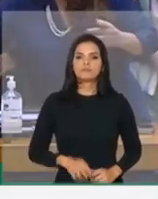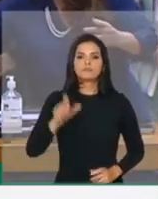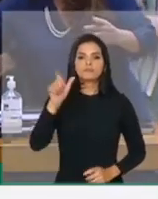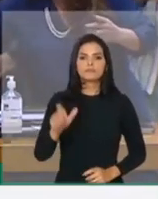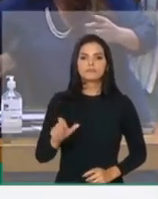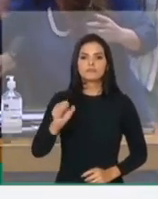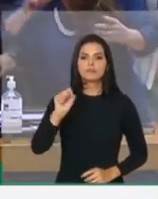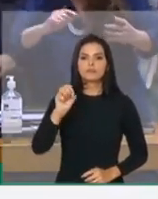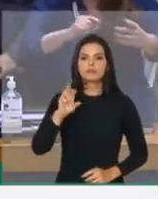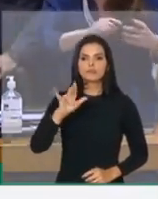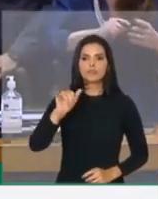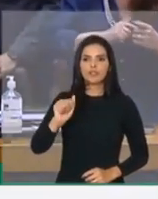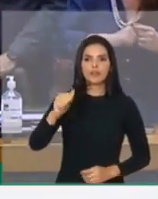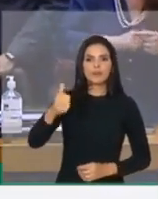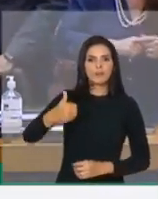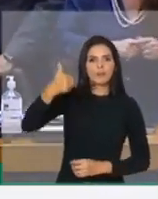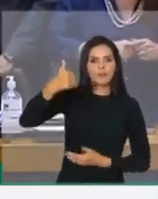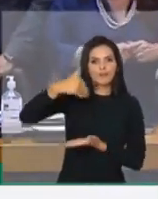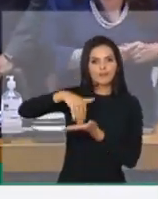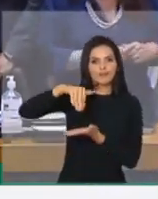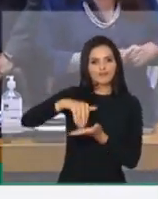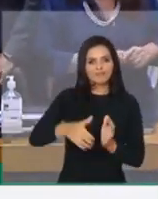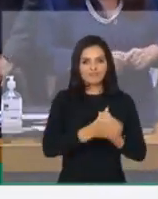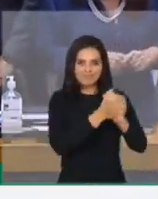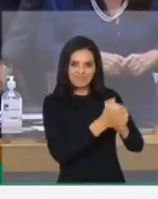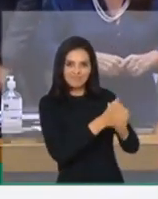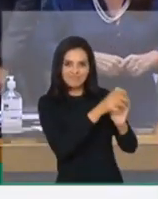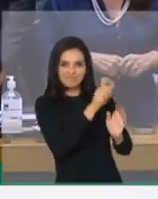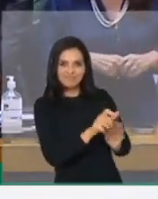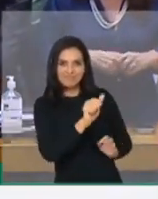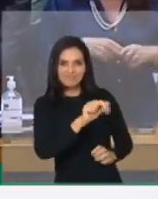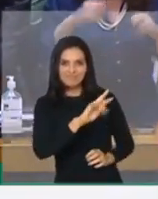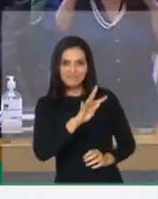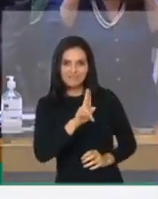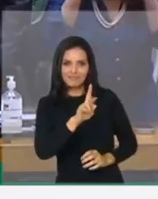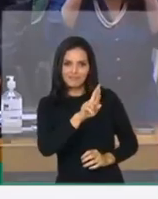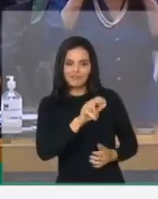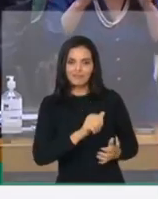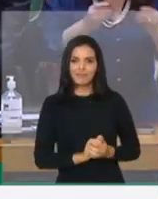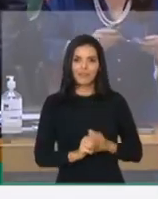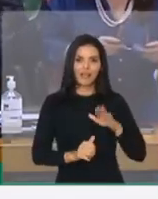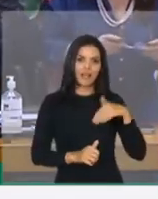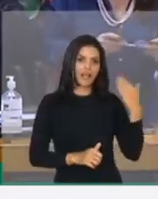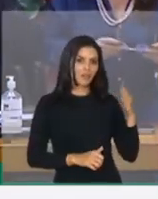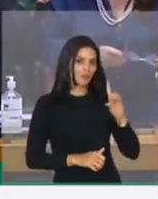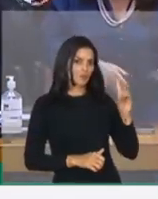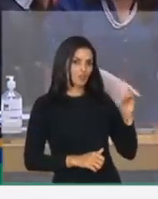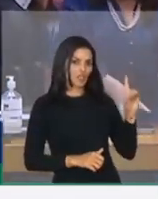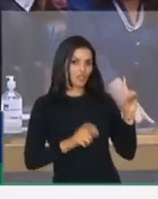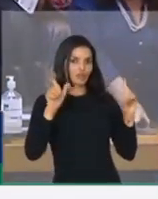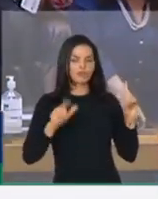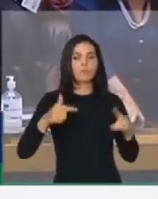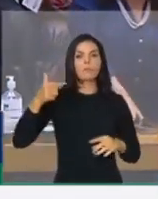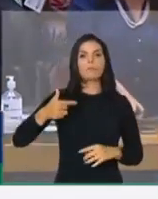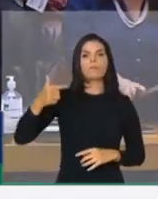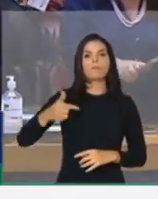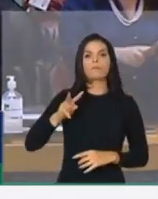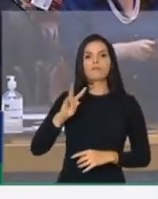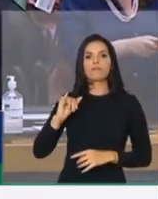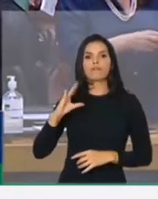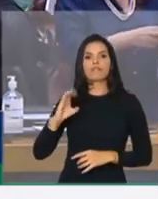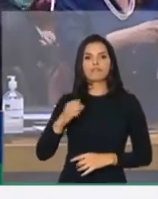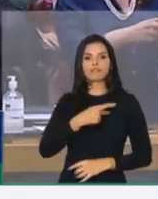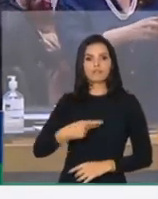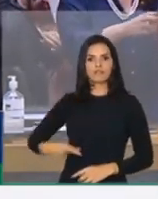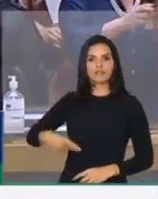Soraya Santos, que é a primeira secretária, cumprimentando também Arthur Lira. Do lado direito dele, você que nos acompanha, tem o primeiro vice-presidente da Câmara, que é o